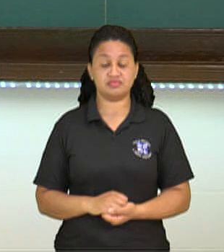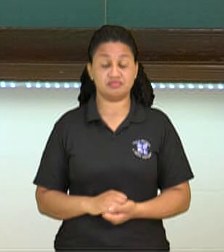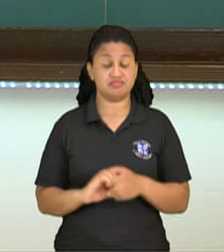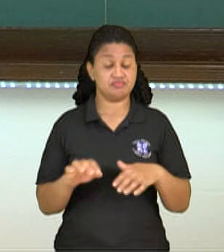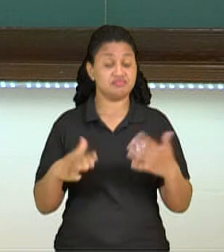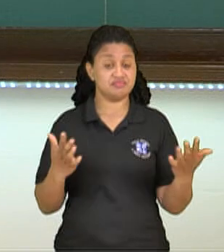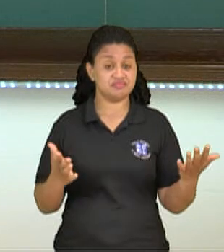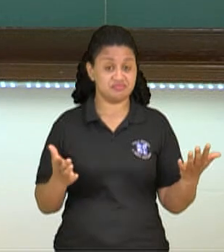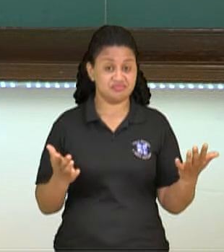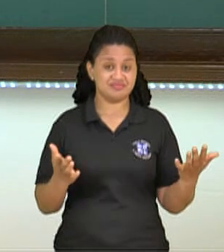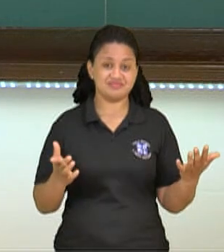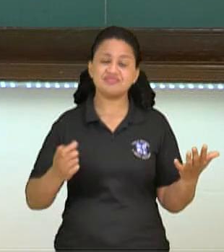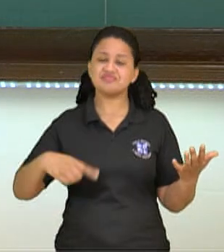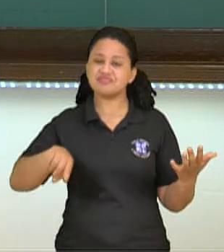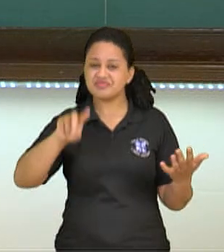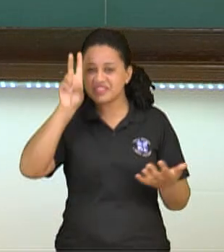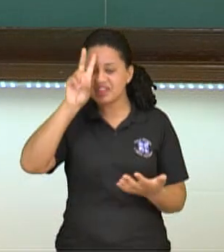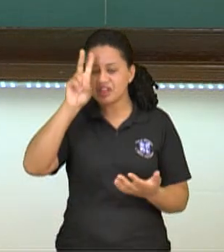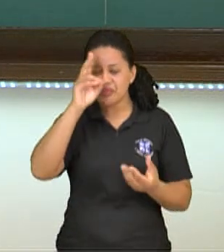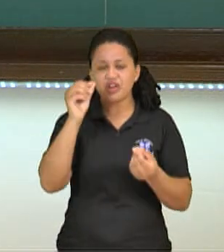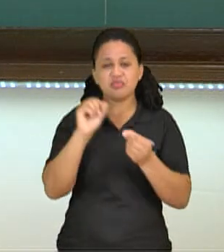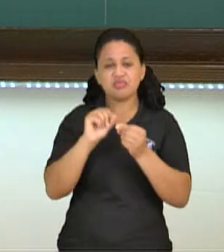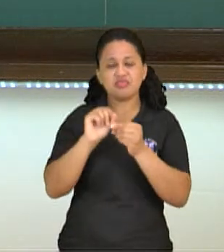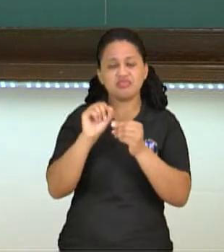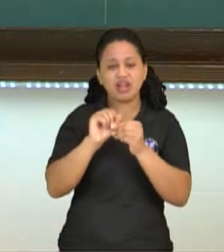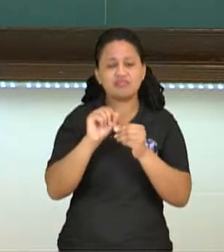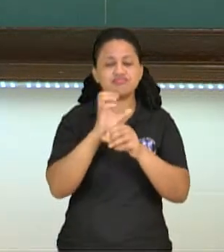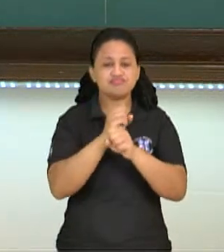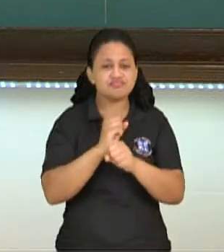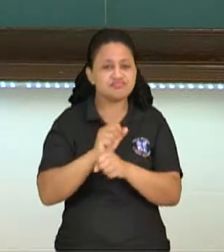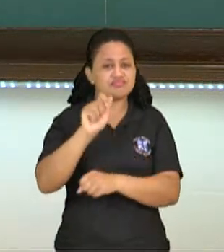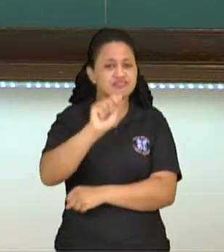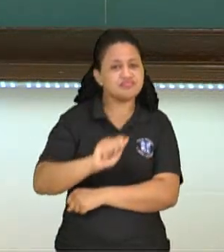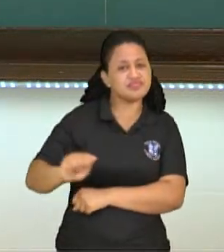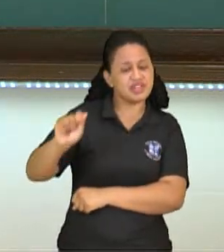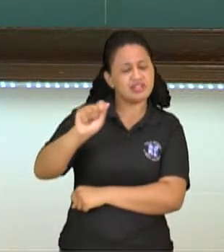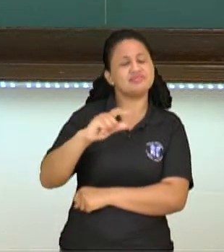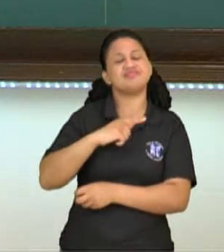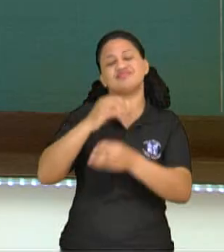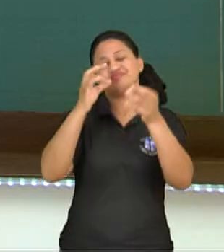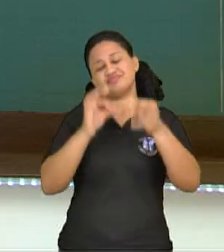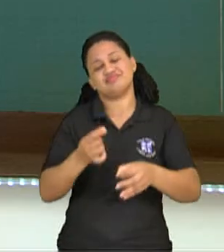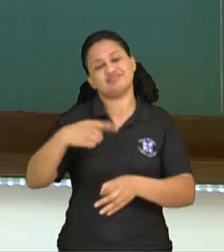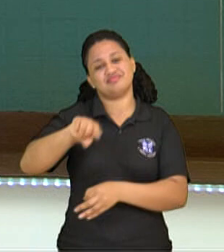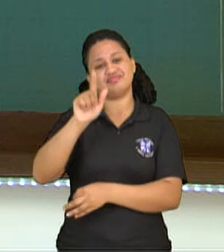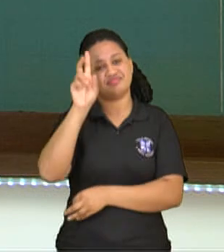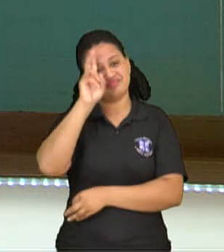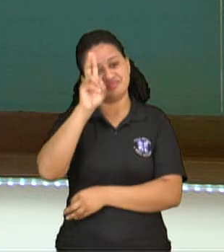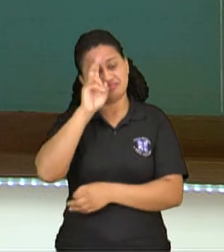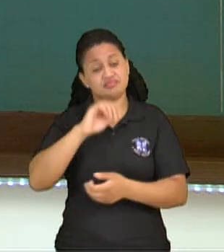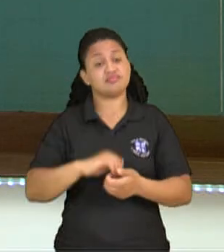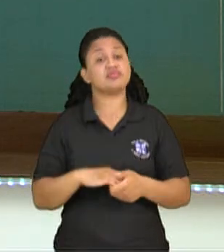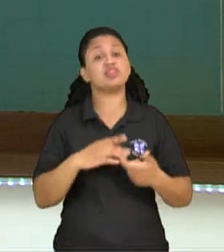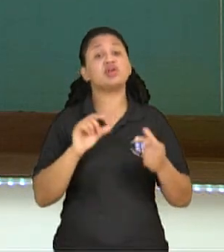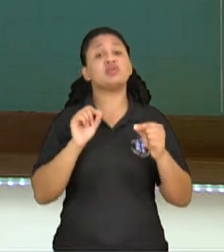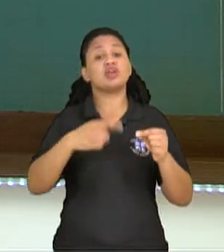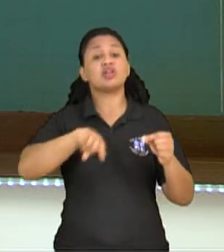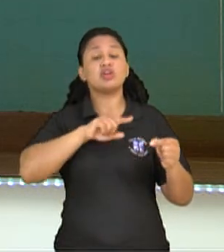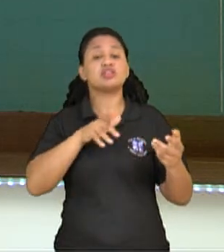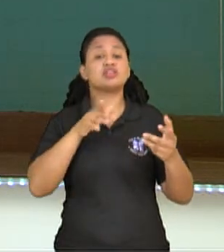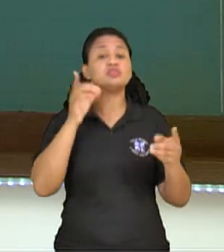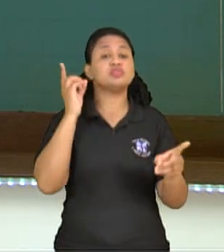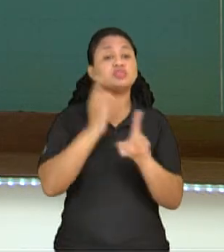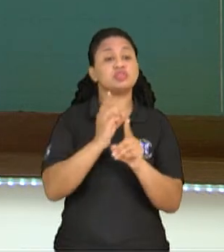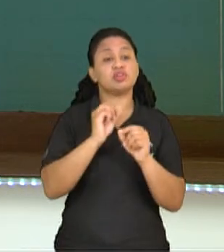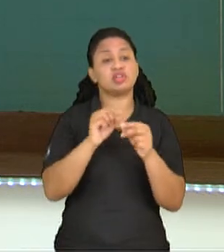E aí, galerinha, lembraram do cálculo de área? Ah, tenho certeza que sim, né? Então, o que a gente quer encontrar? São duas coisas,